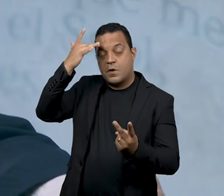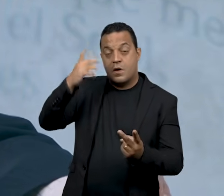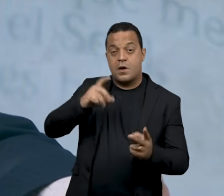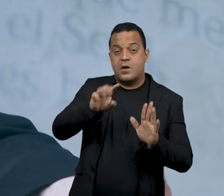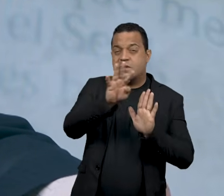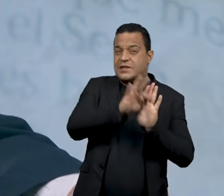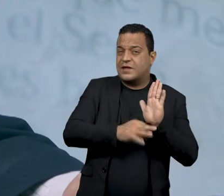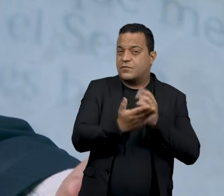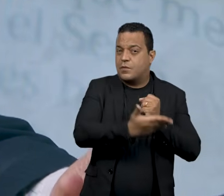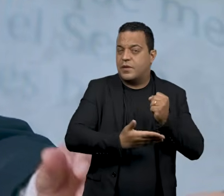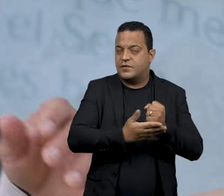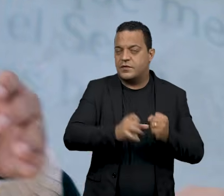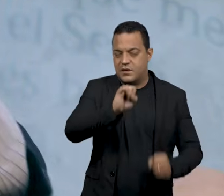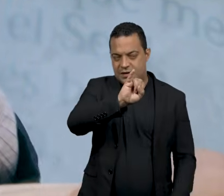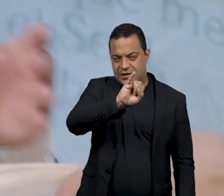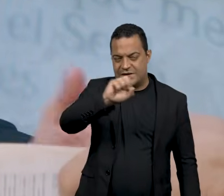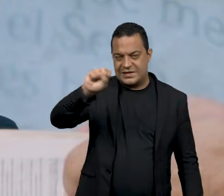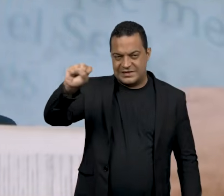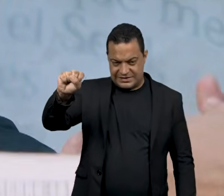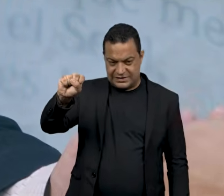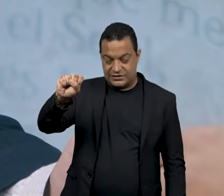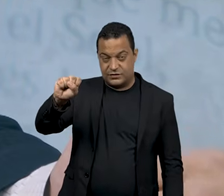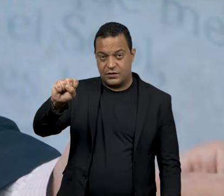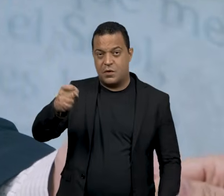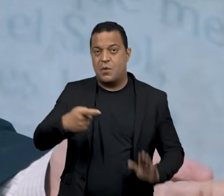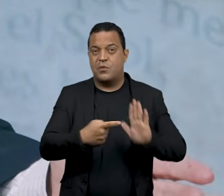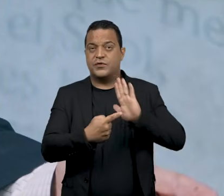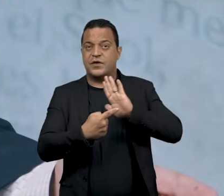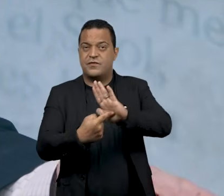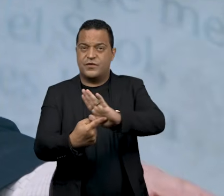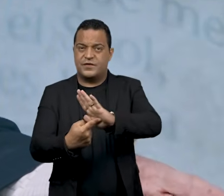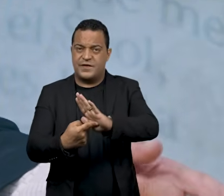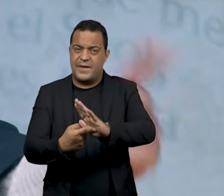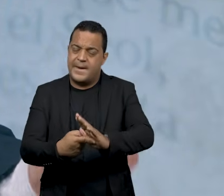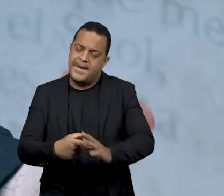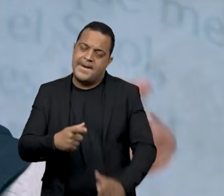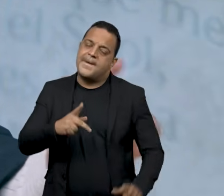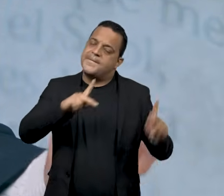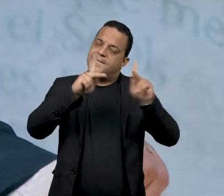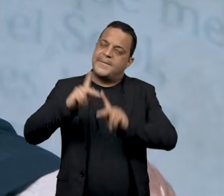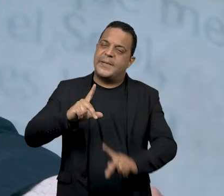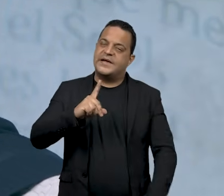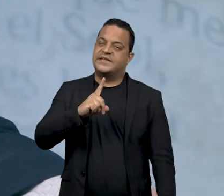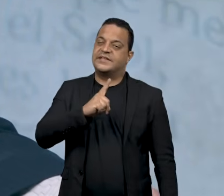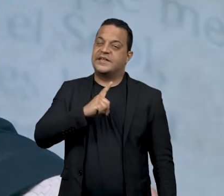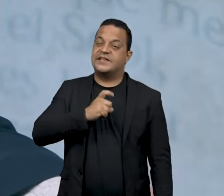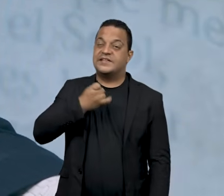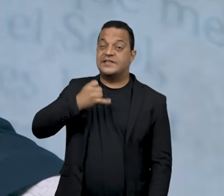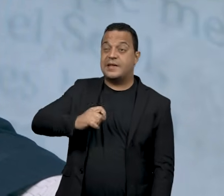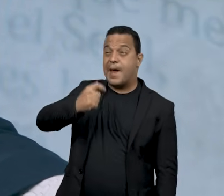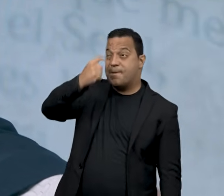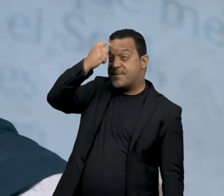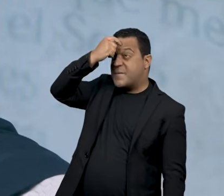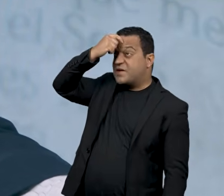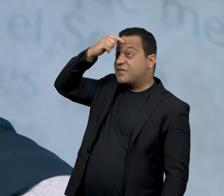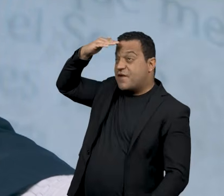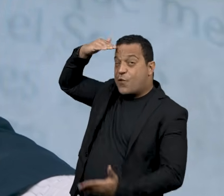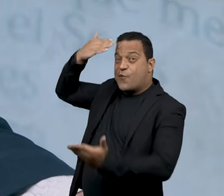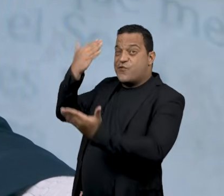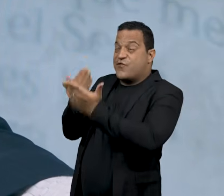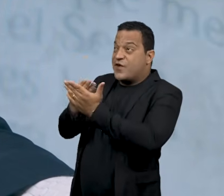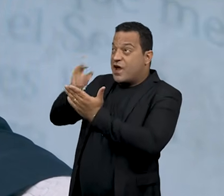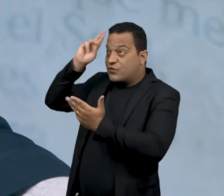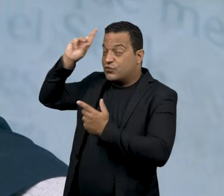Isaías 26 que diz assim: tu conservarás em paz aquele cuja mente está firmada em ti.